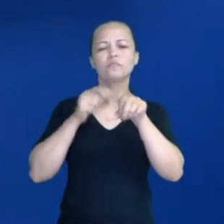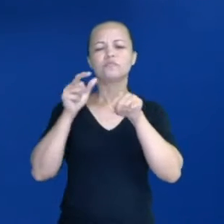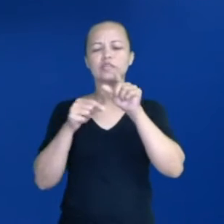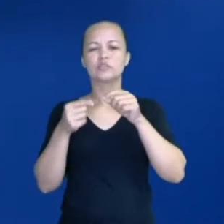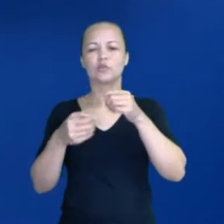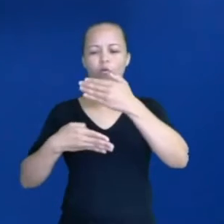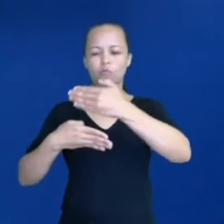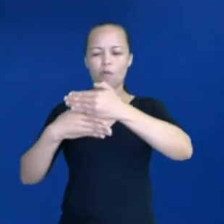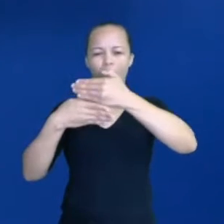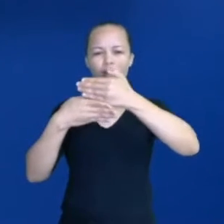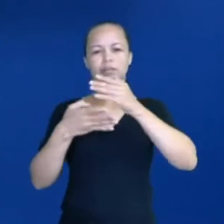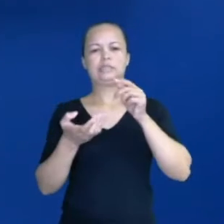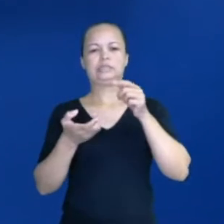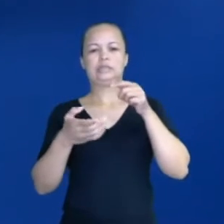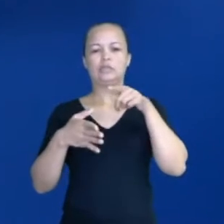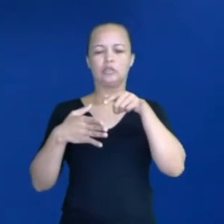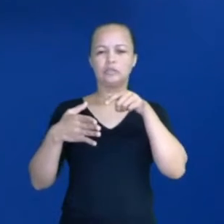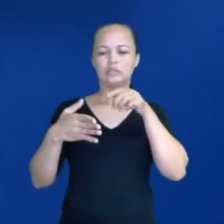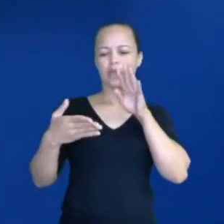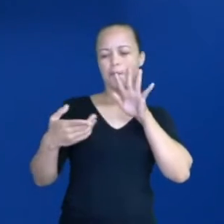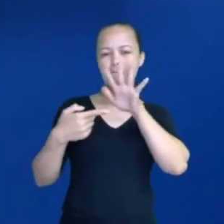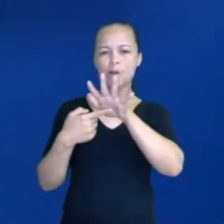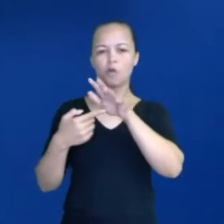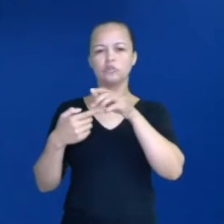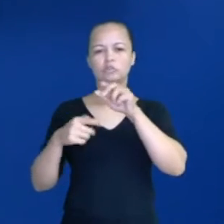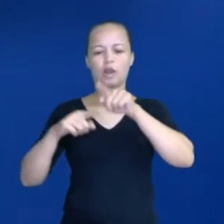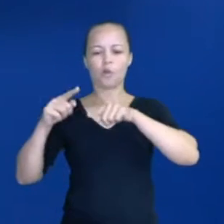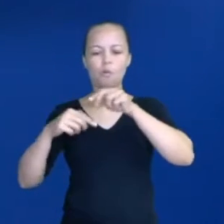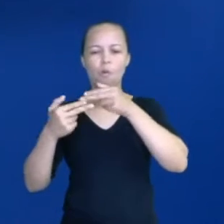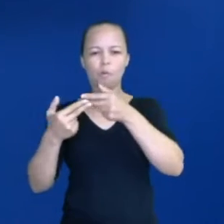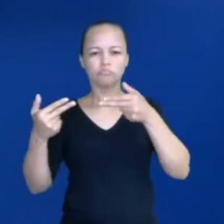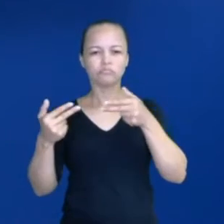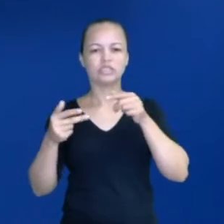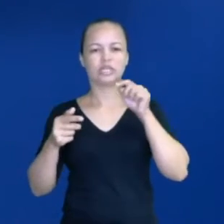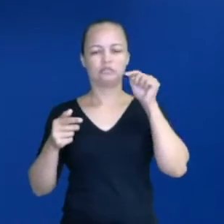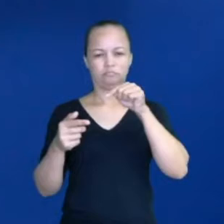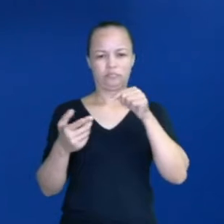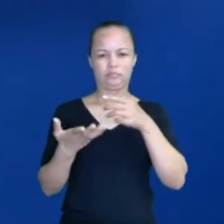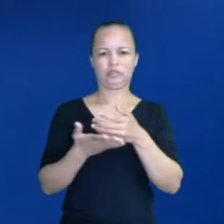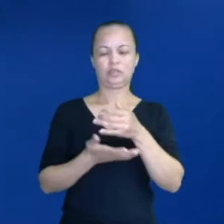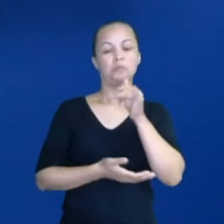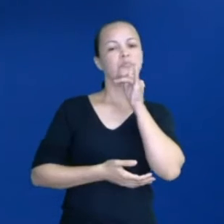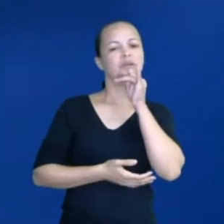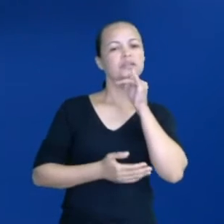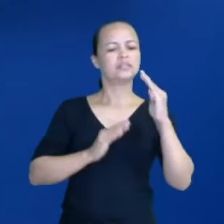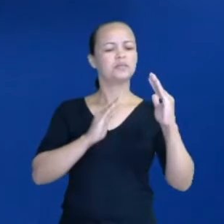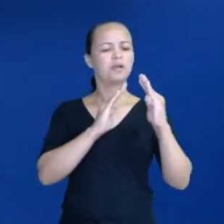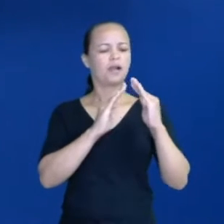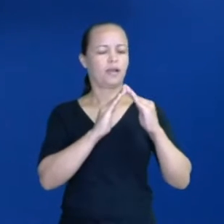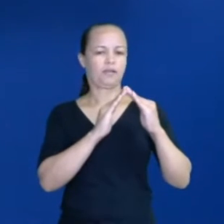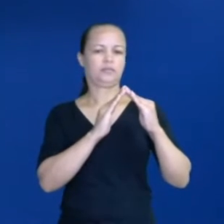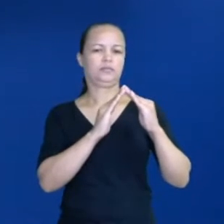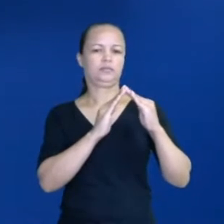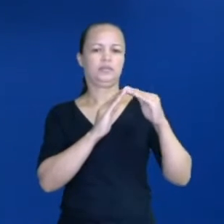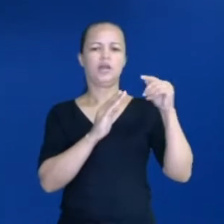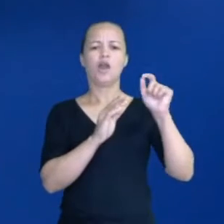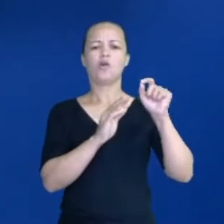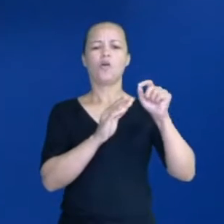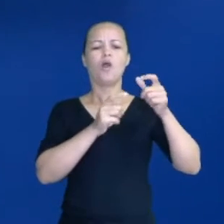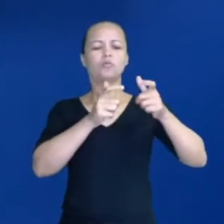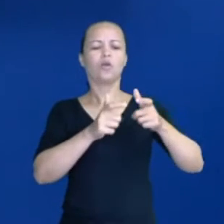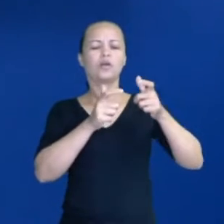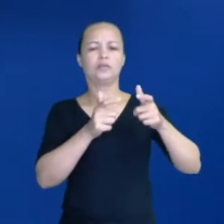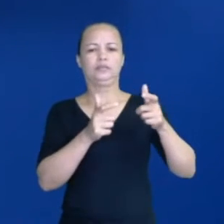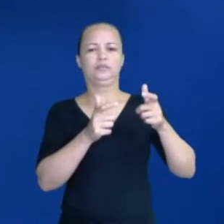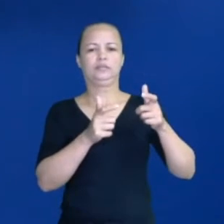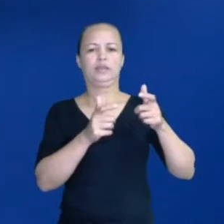local exato daquele objeto que está ali. Por exemplo, dessa casa aqui, qual é a localização dela? Ela está